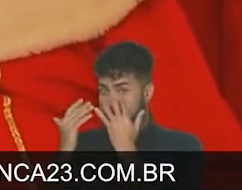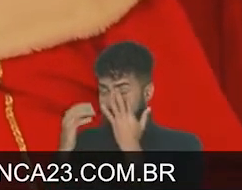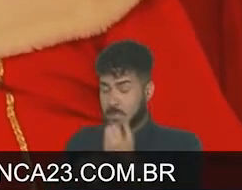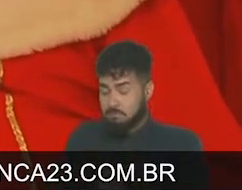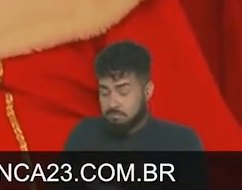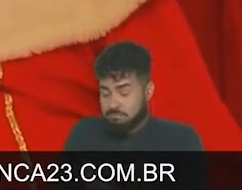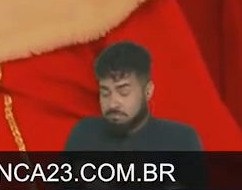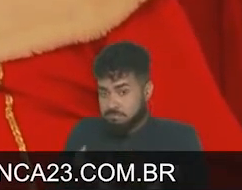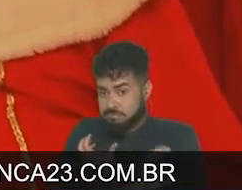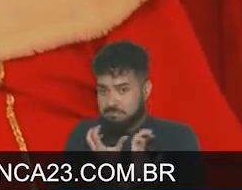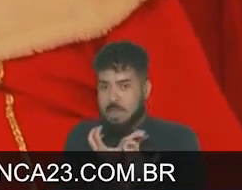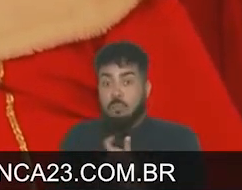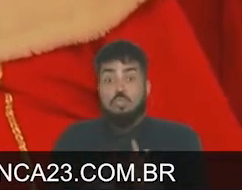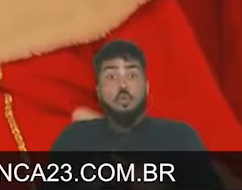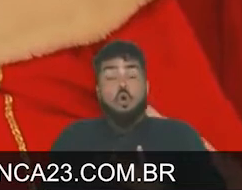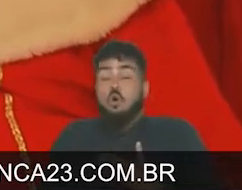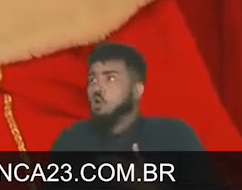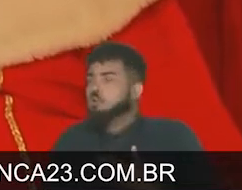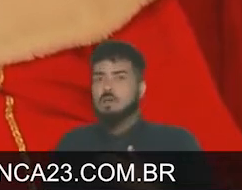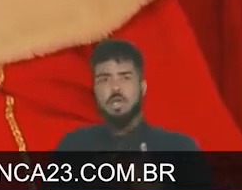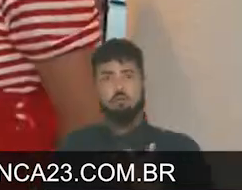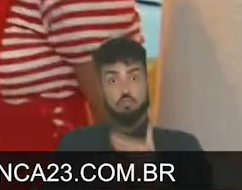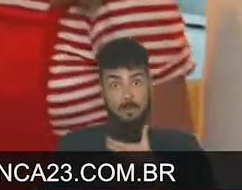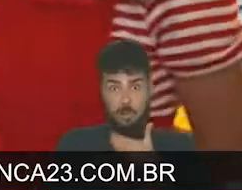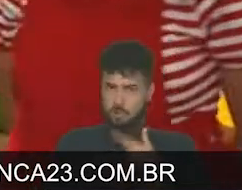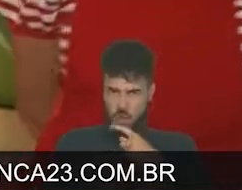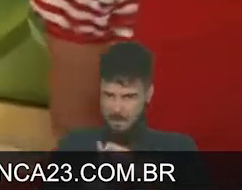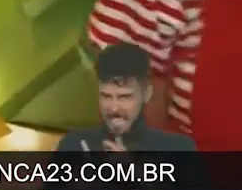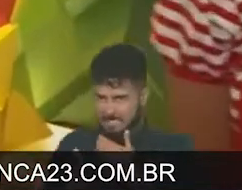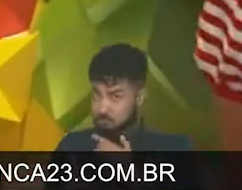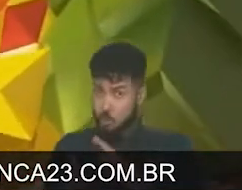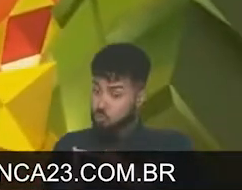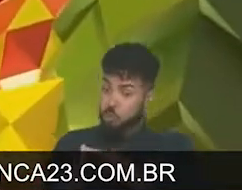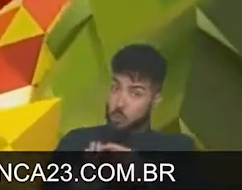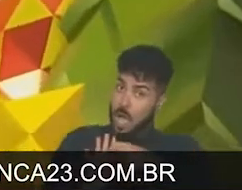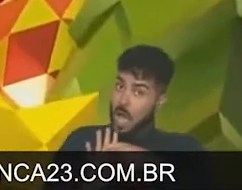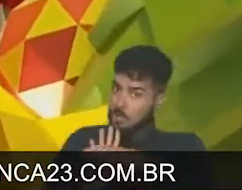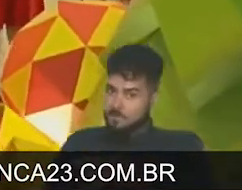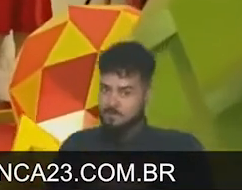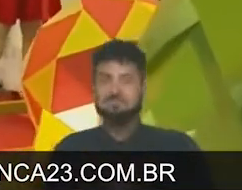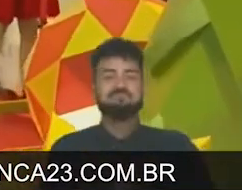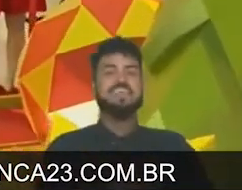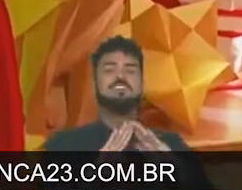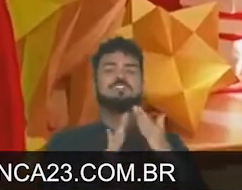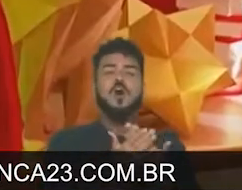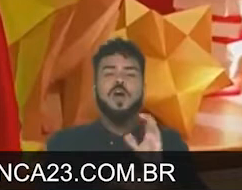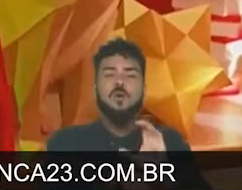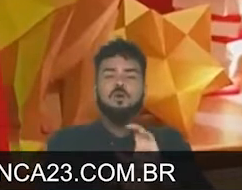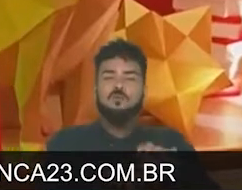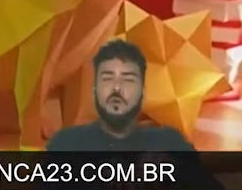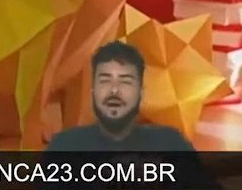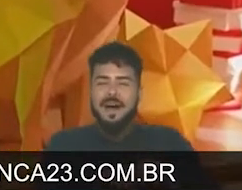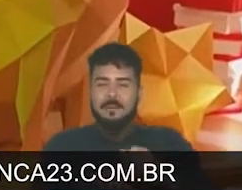arrepiado porque eu gosto. Eu sou Papai Noel o ano todo. Otimismo também na escola de Papai Noel. Sim,